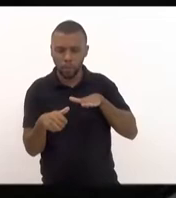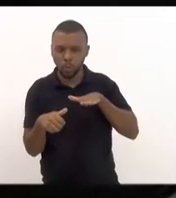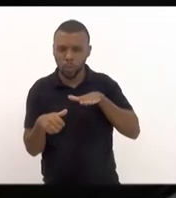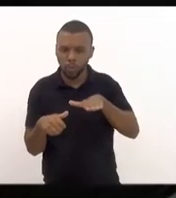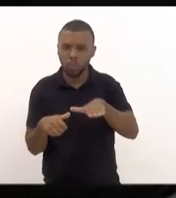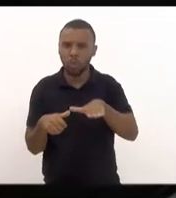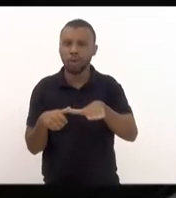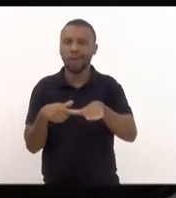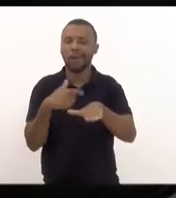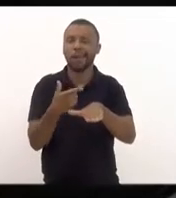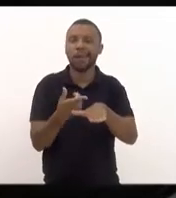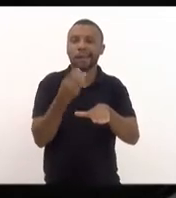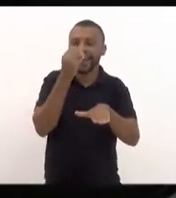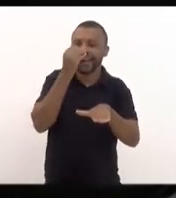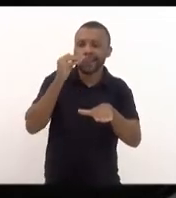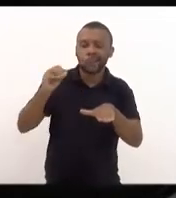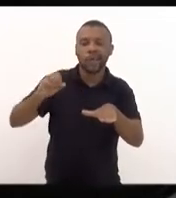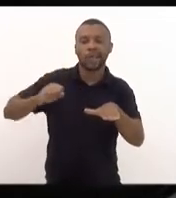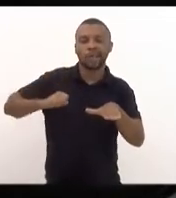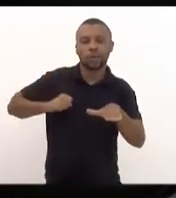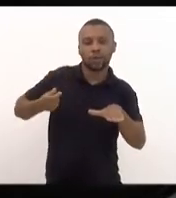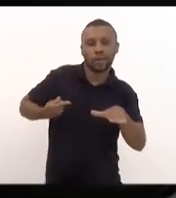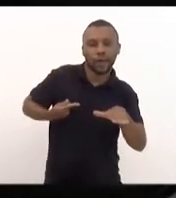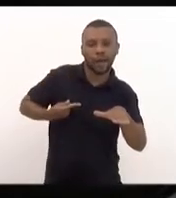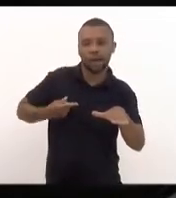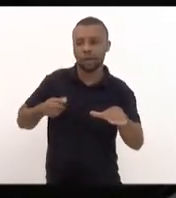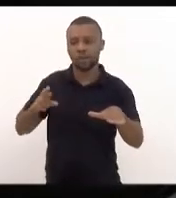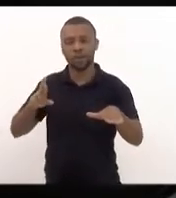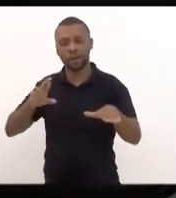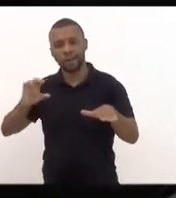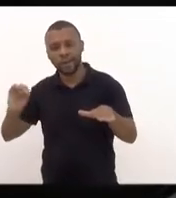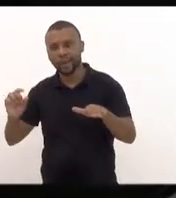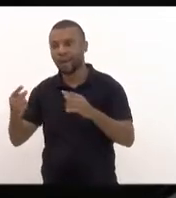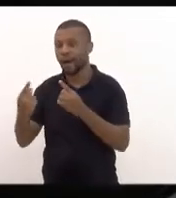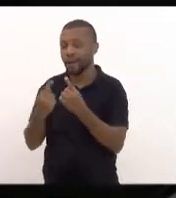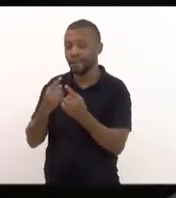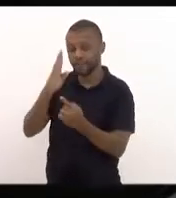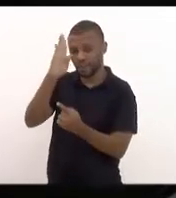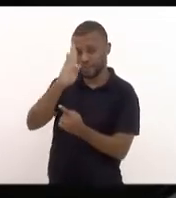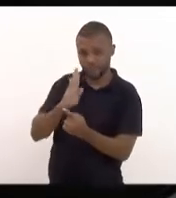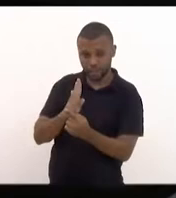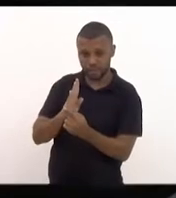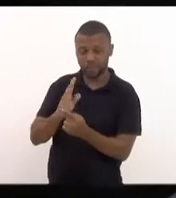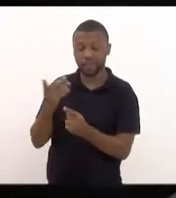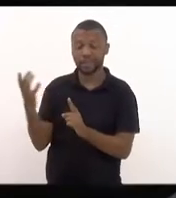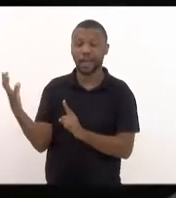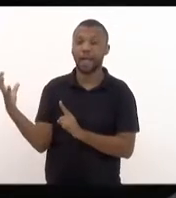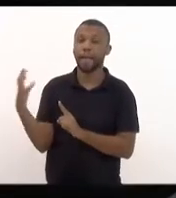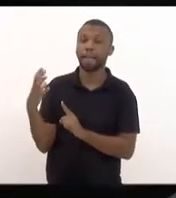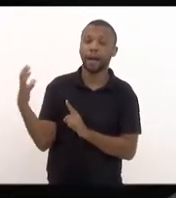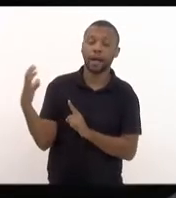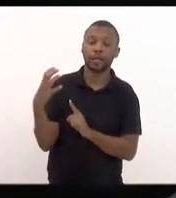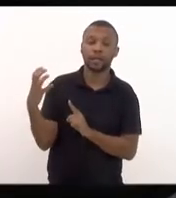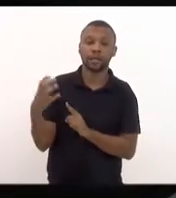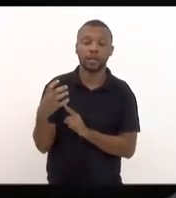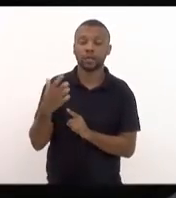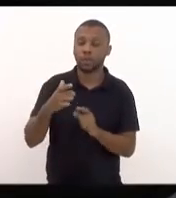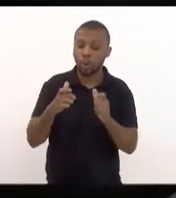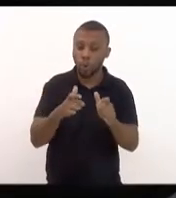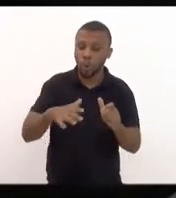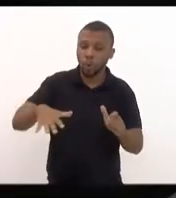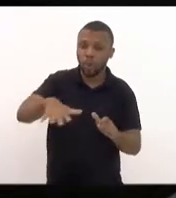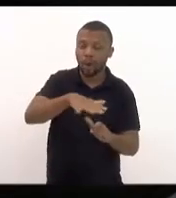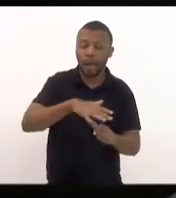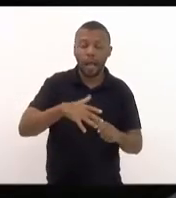centro urbano aqui, deixa de passar em São Gonçalo, do Rio de Janeiro, Avenida Brasil, ali, né? Então, a gente está impactando um lugar altamente